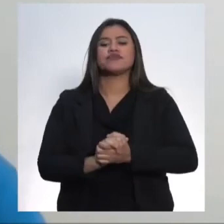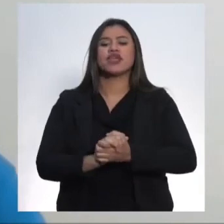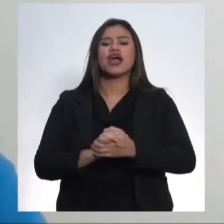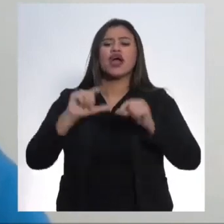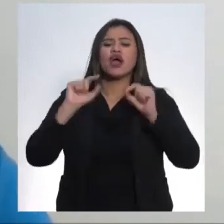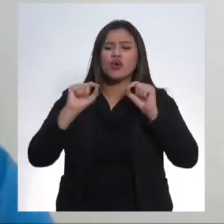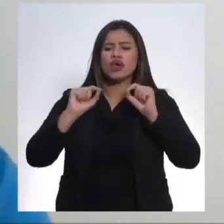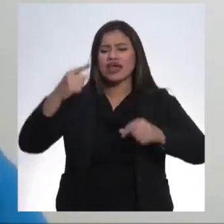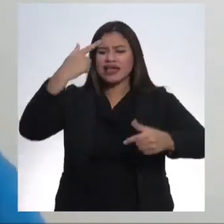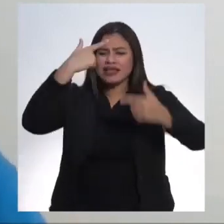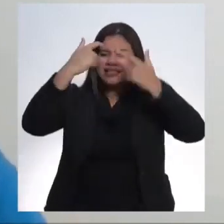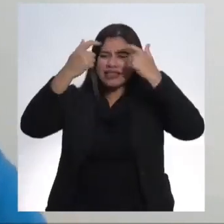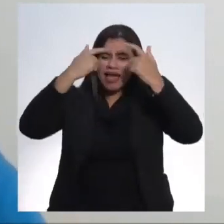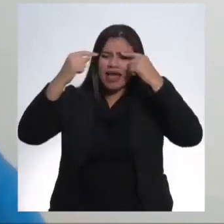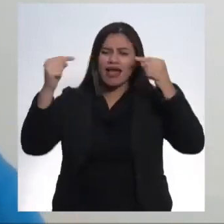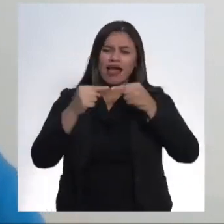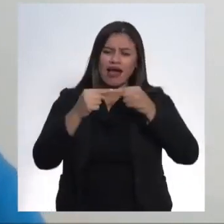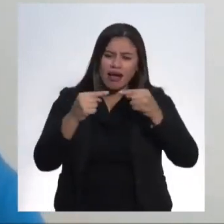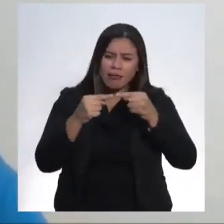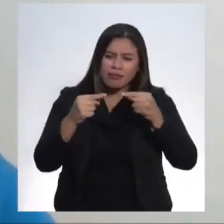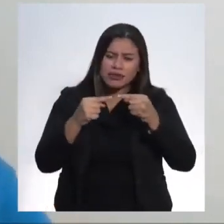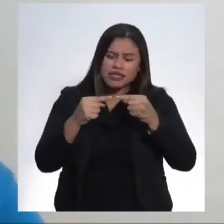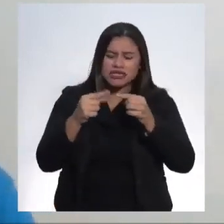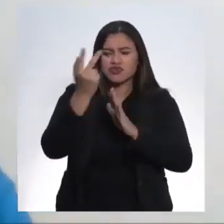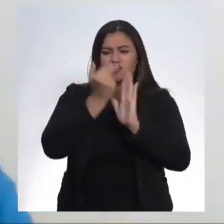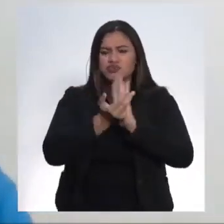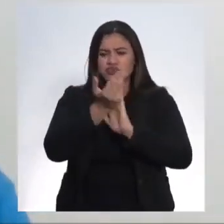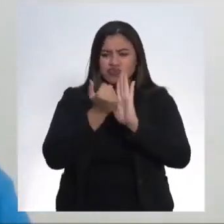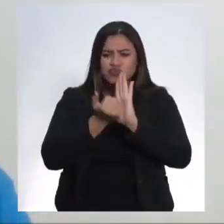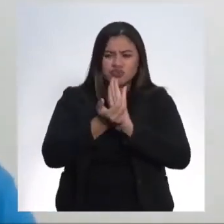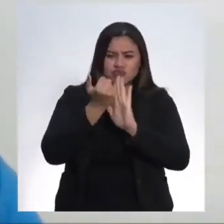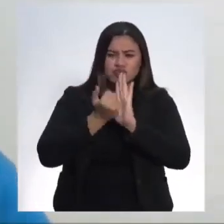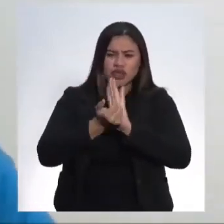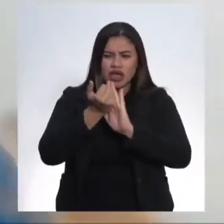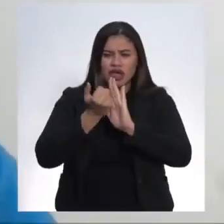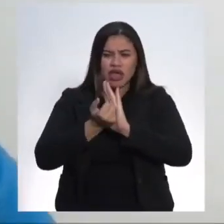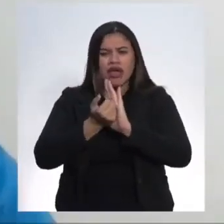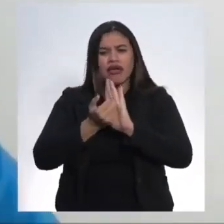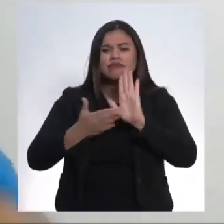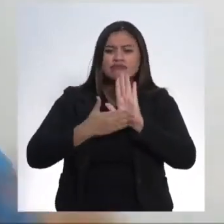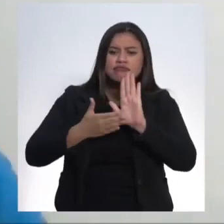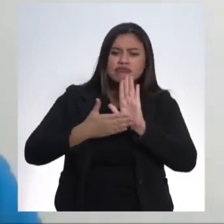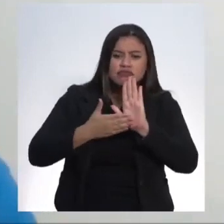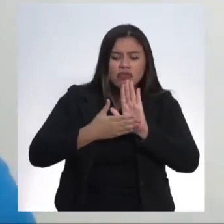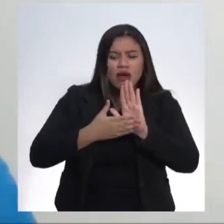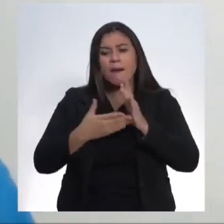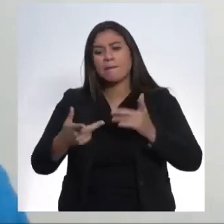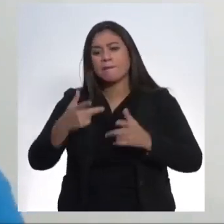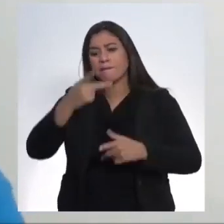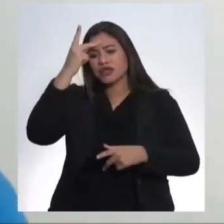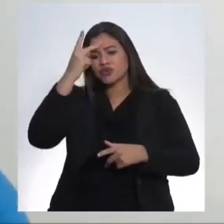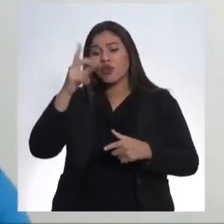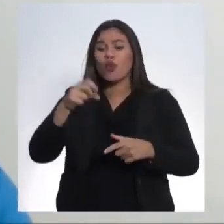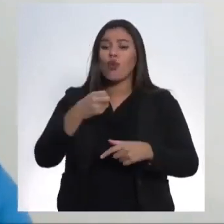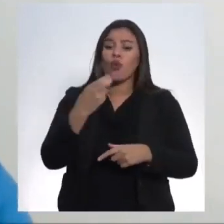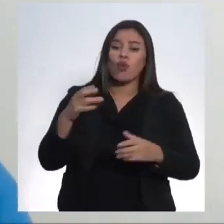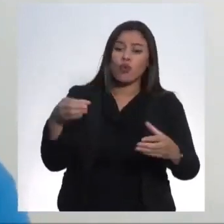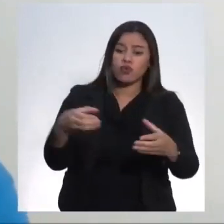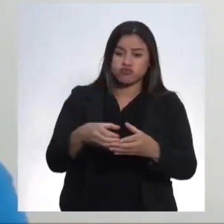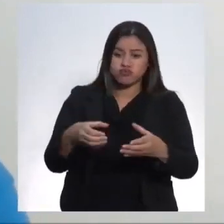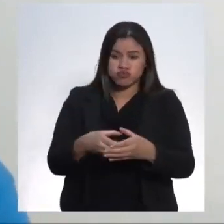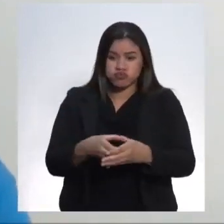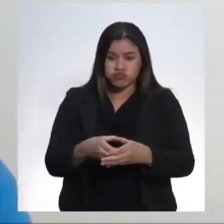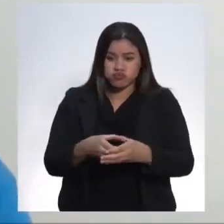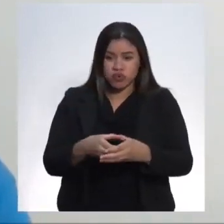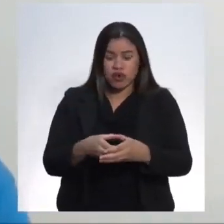de ideias aplicadas para desenhar e para prototipar uma solução para uma pessoa ou para um grupo. Ela é bastante